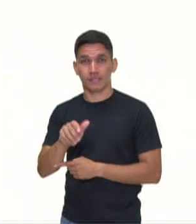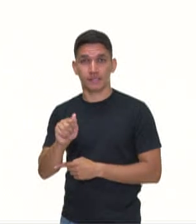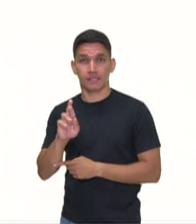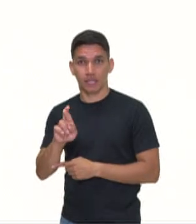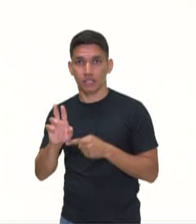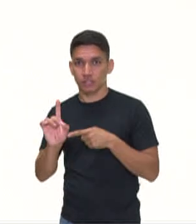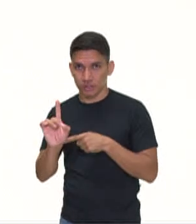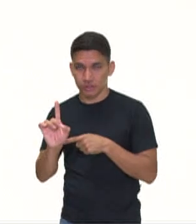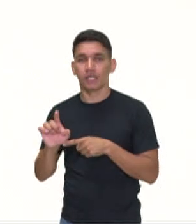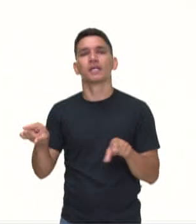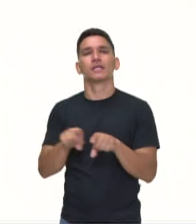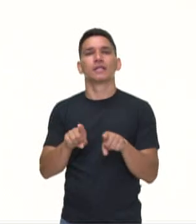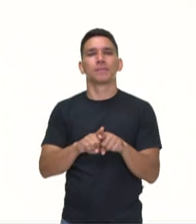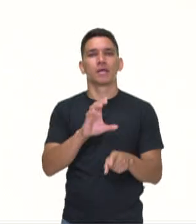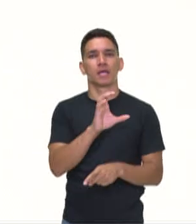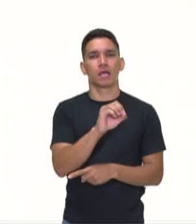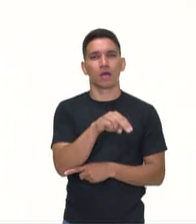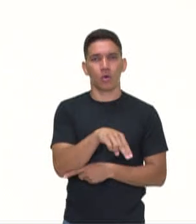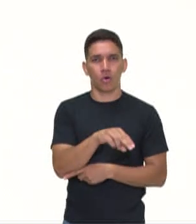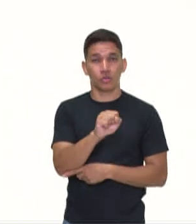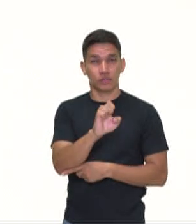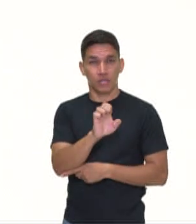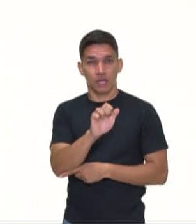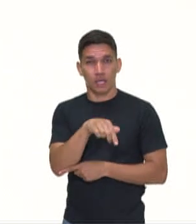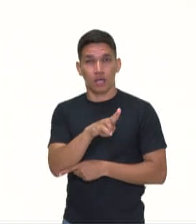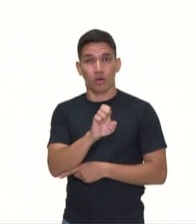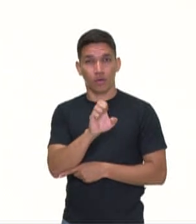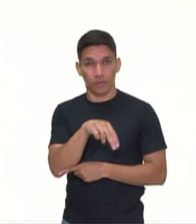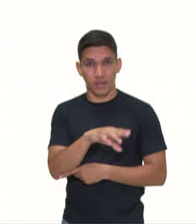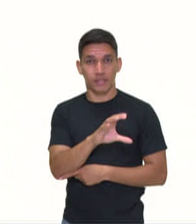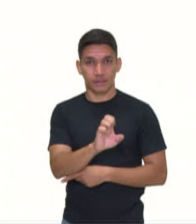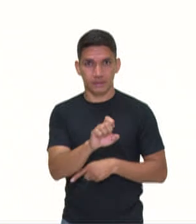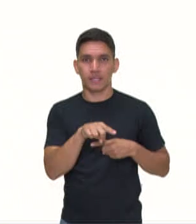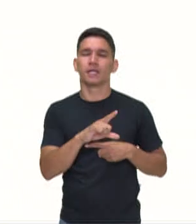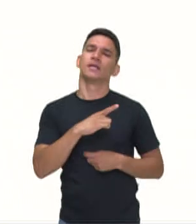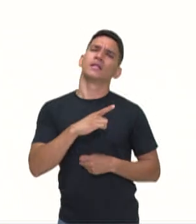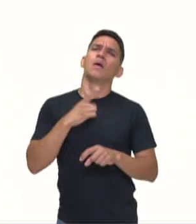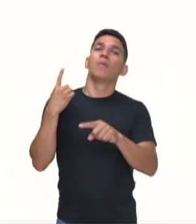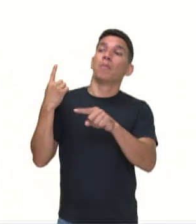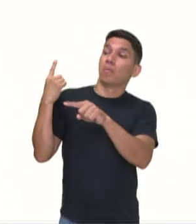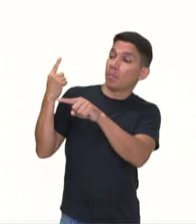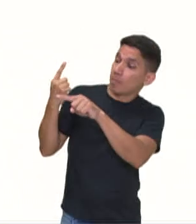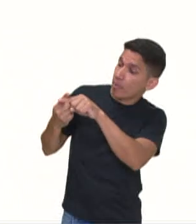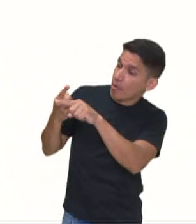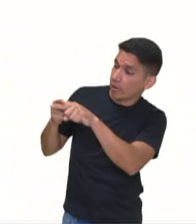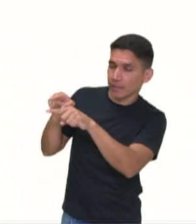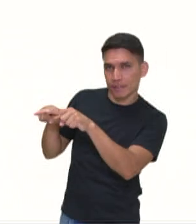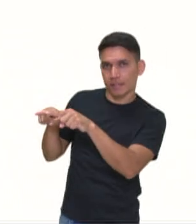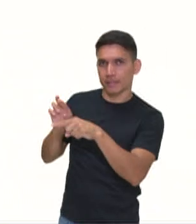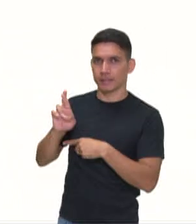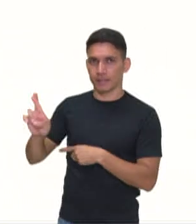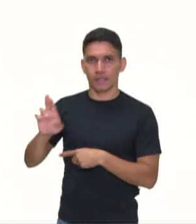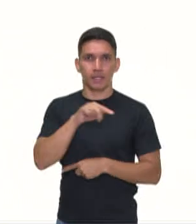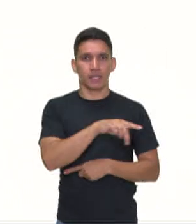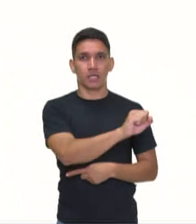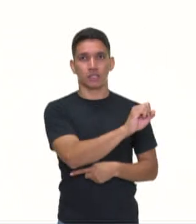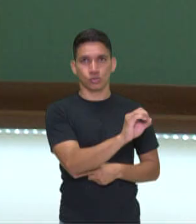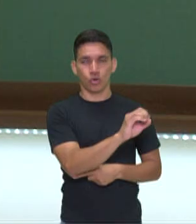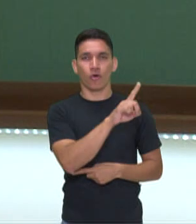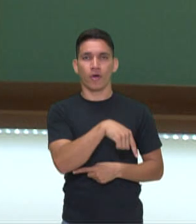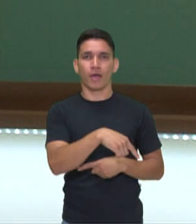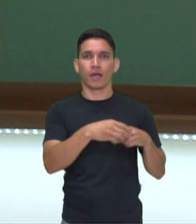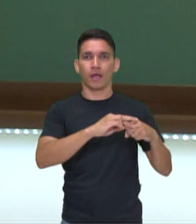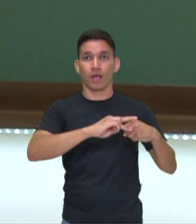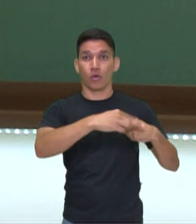because representa, porque, explicando uma situação, uma razão, e so, uma consequência.